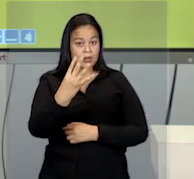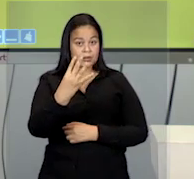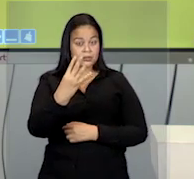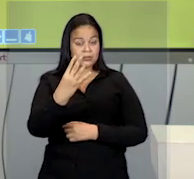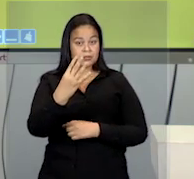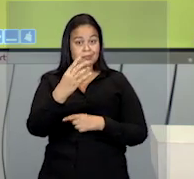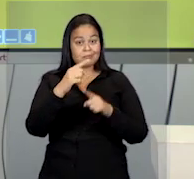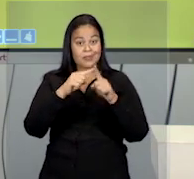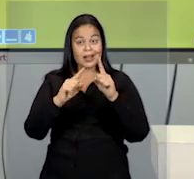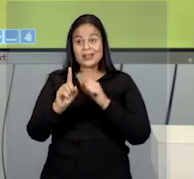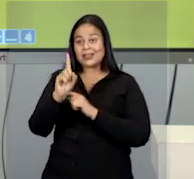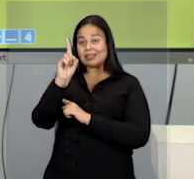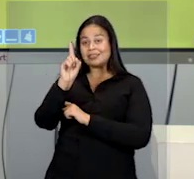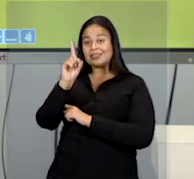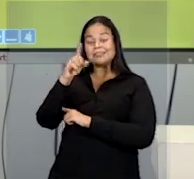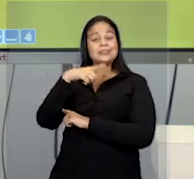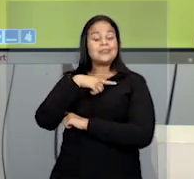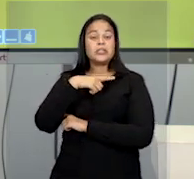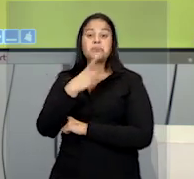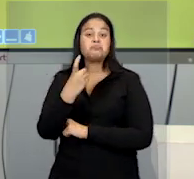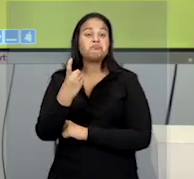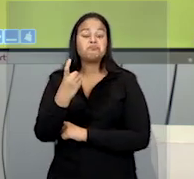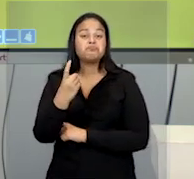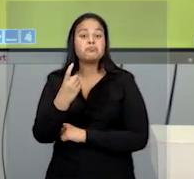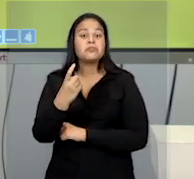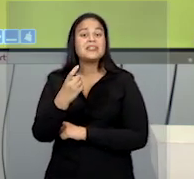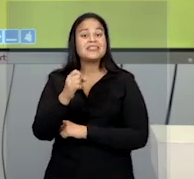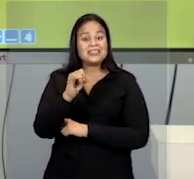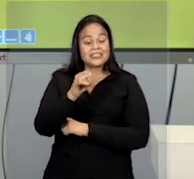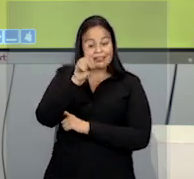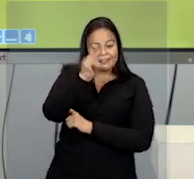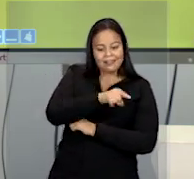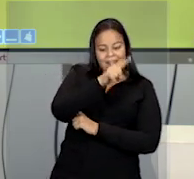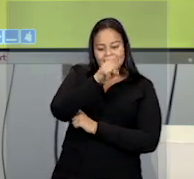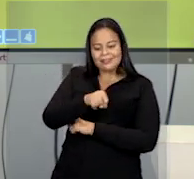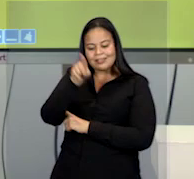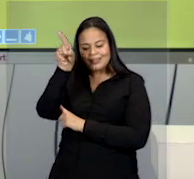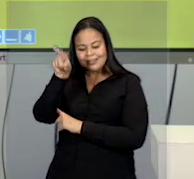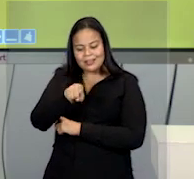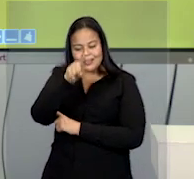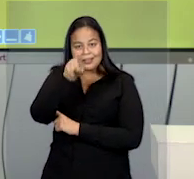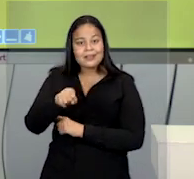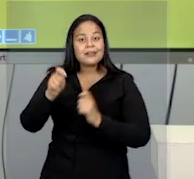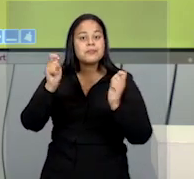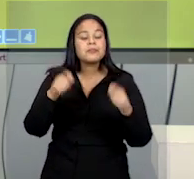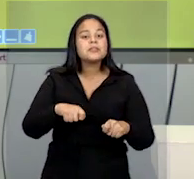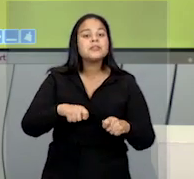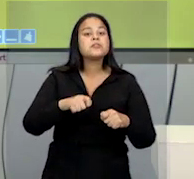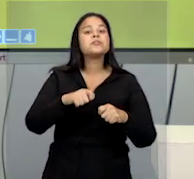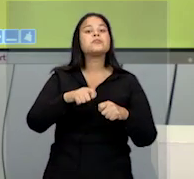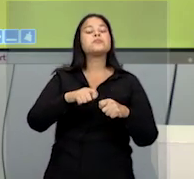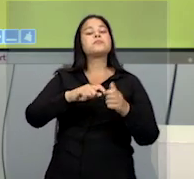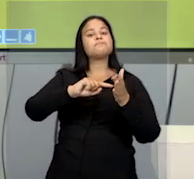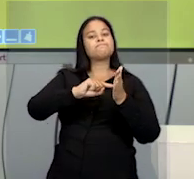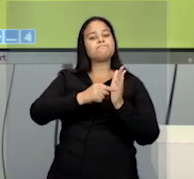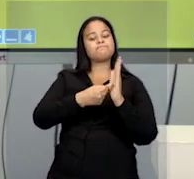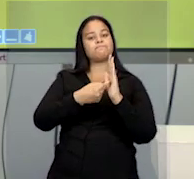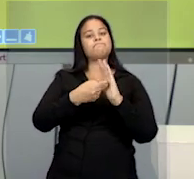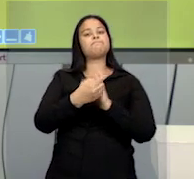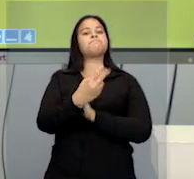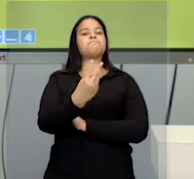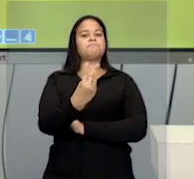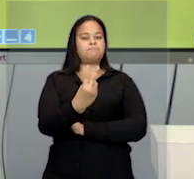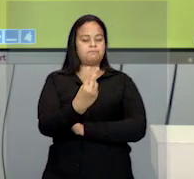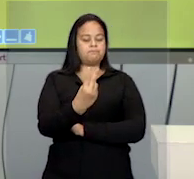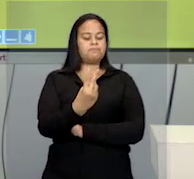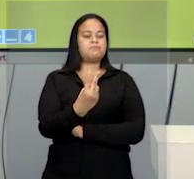1. Para eu cancelar, eu preciso multiplicar por 2. Então eu vou multiplicar aqui tudo por 2, ó. Vou multiplicar